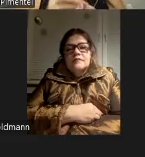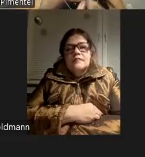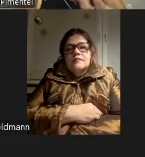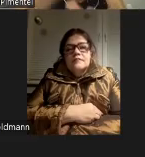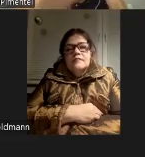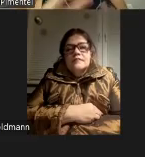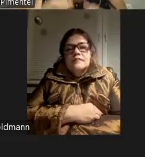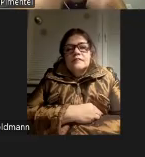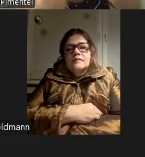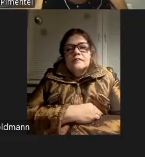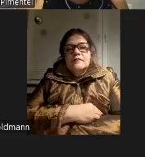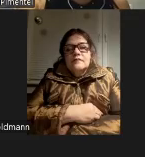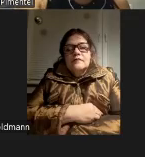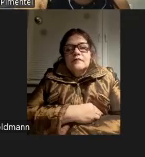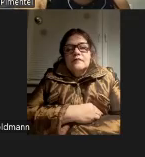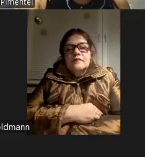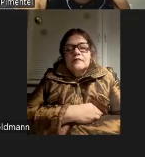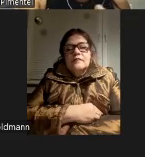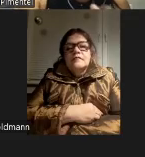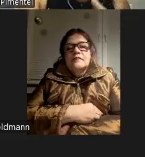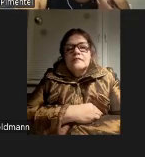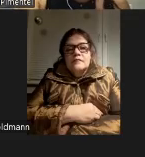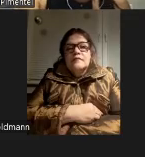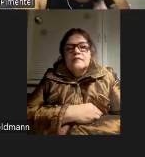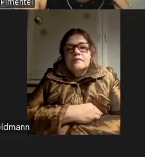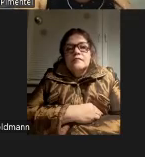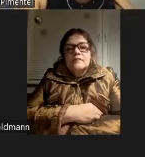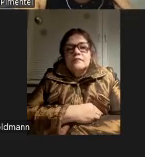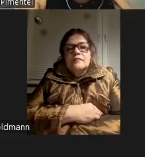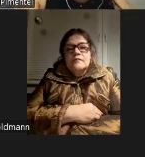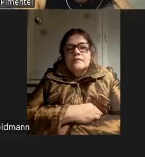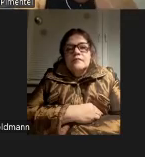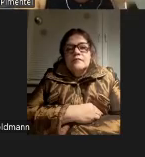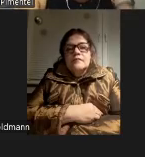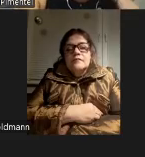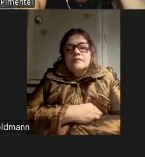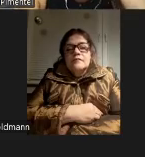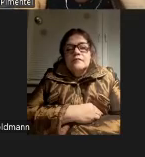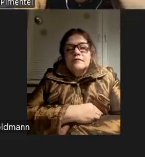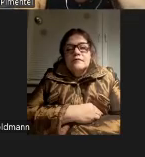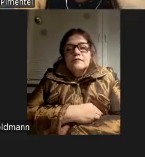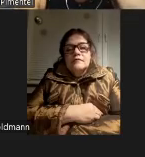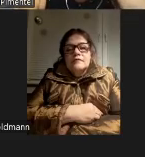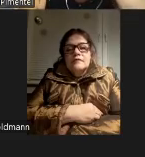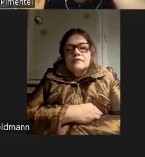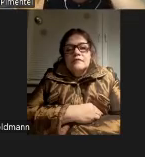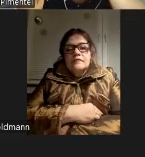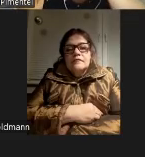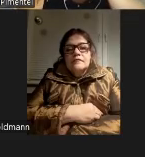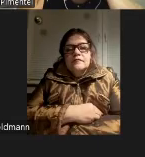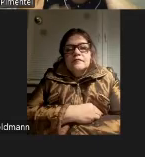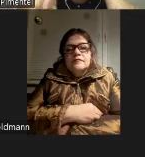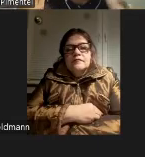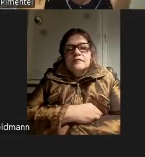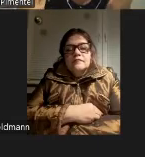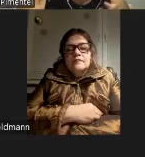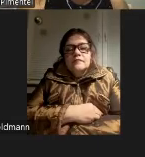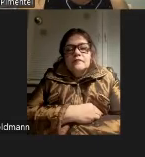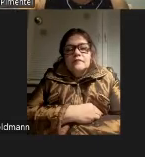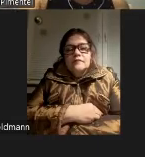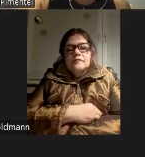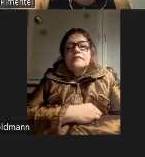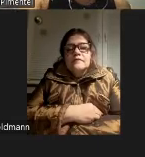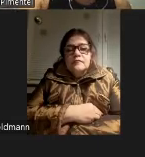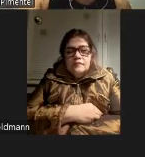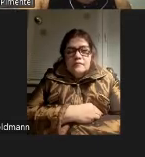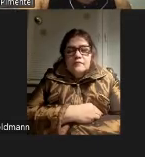em sedimentação de memória, em conhecimento. E aí eu trago para vocês aqui, ó, mostrando que pessoas sujeitas a longos períodos